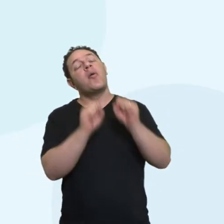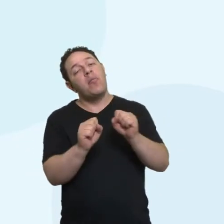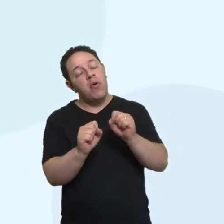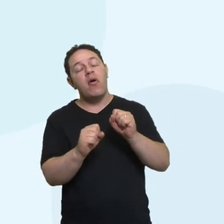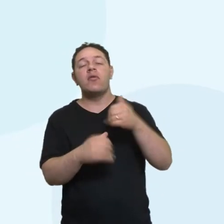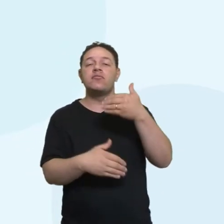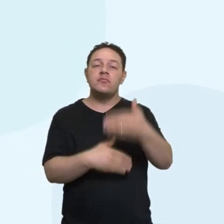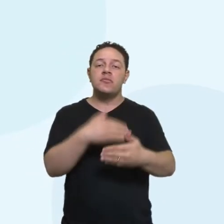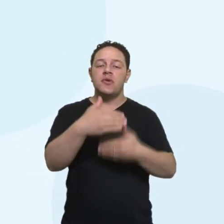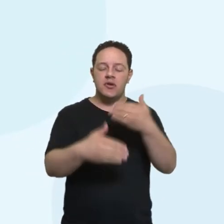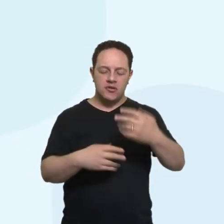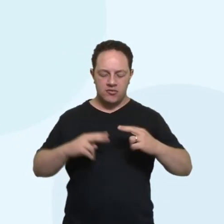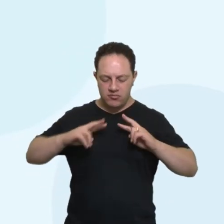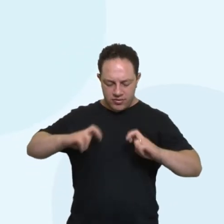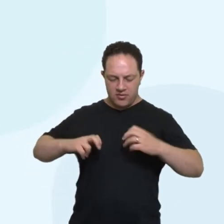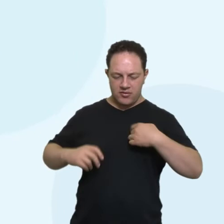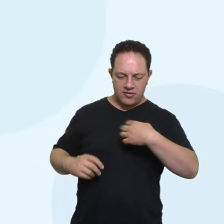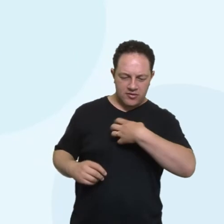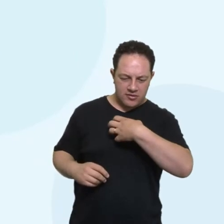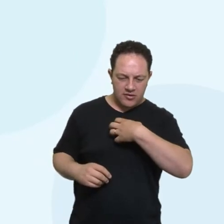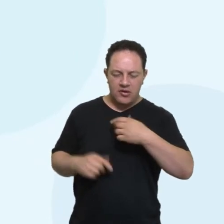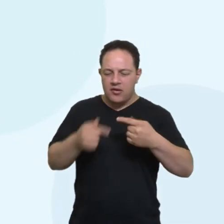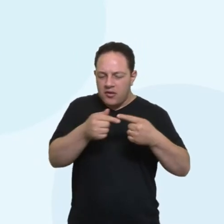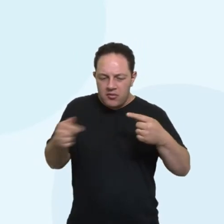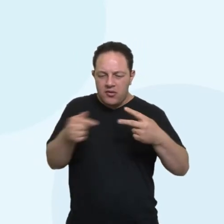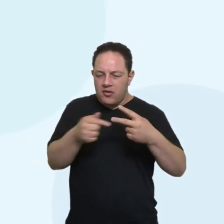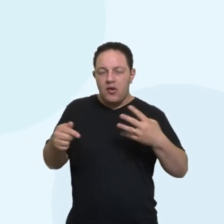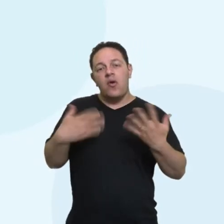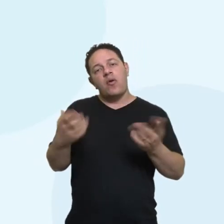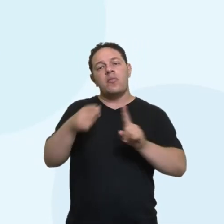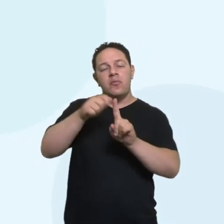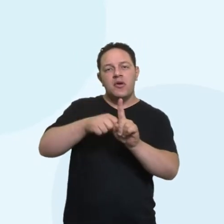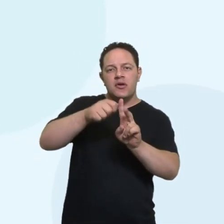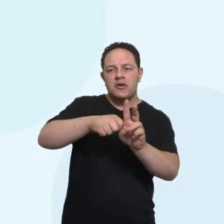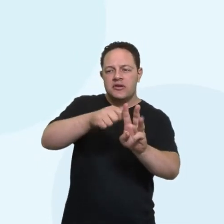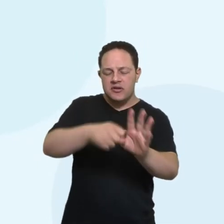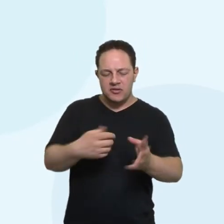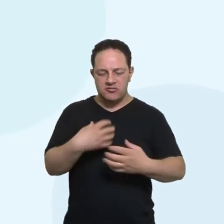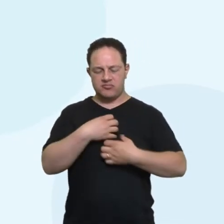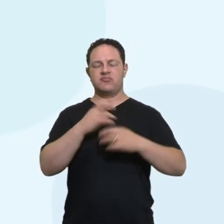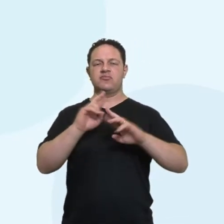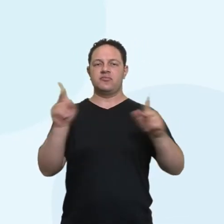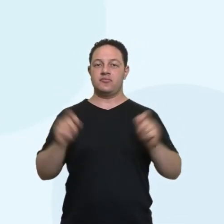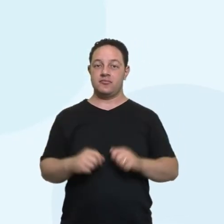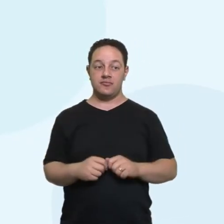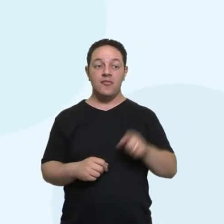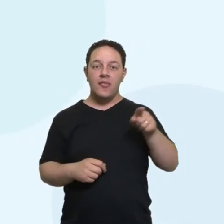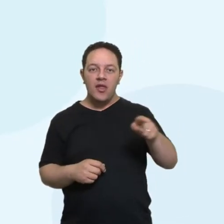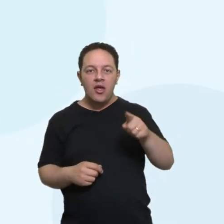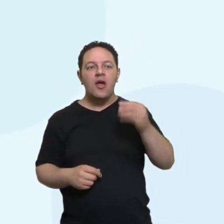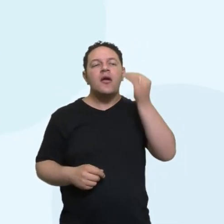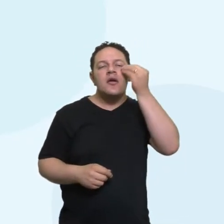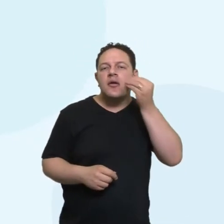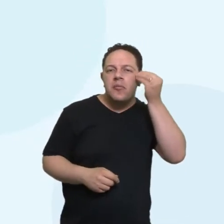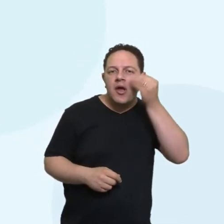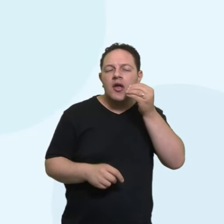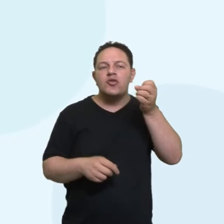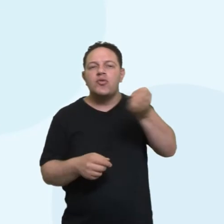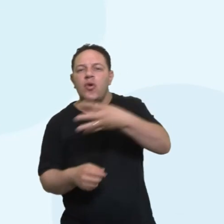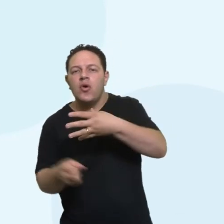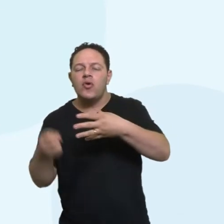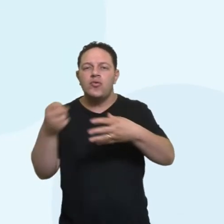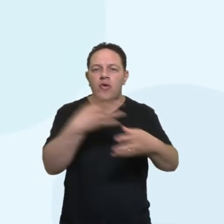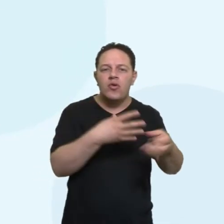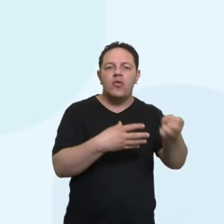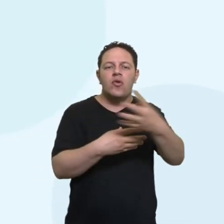diferente sobre si mesmo algumas semanas ou meses depois esse estudante tendo vivenciar novas situações e experiências